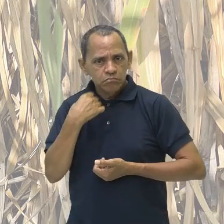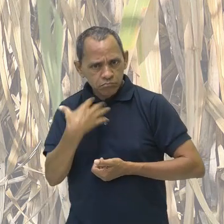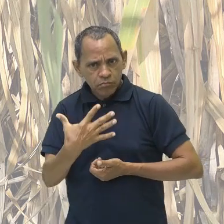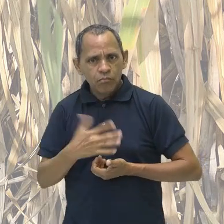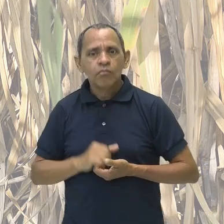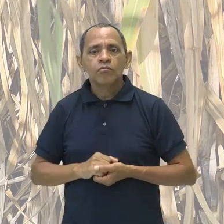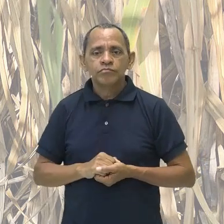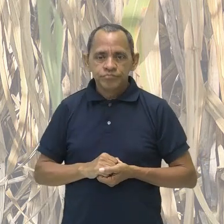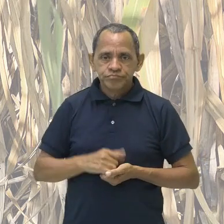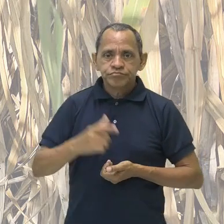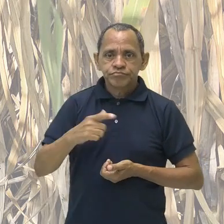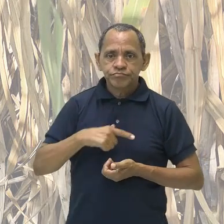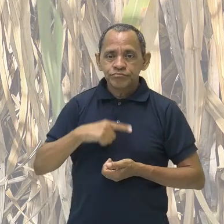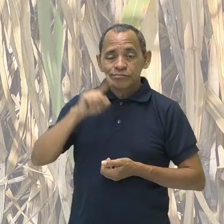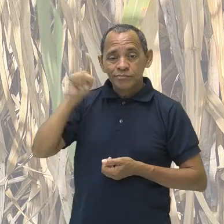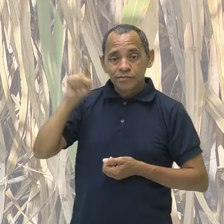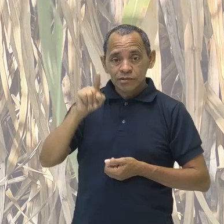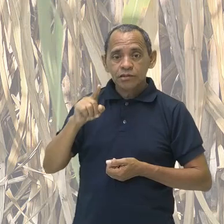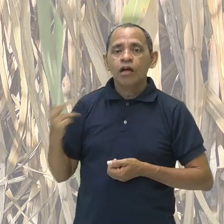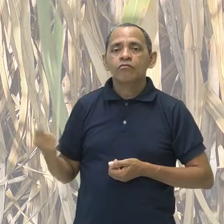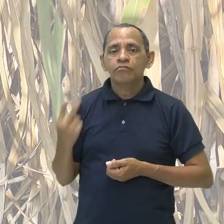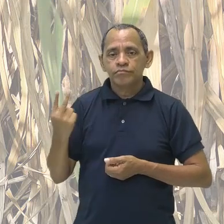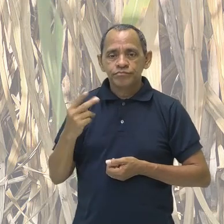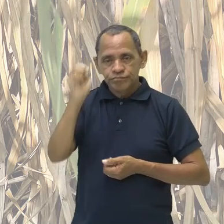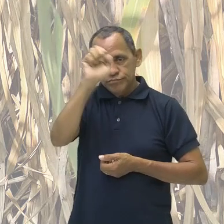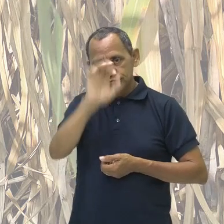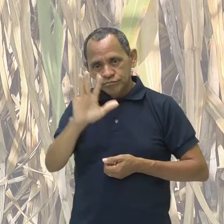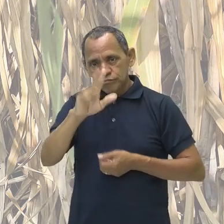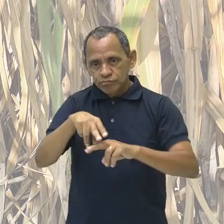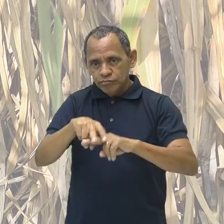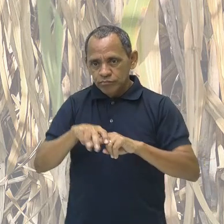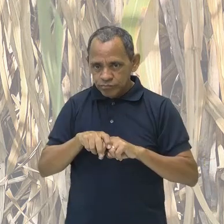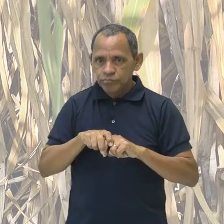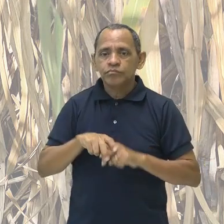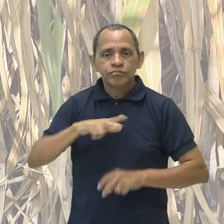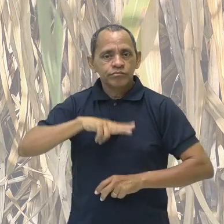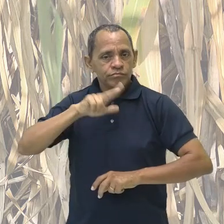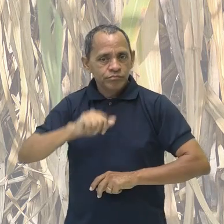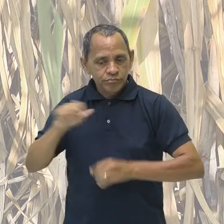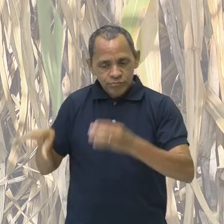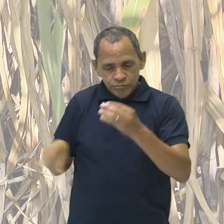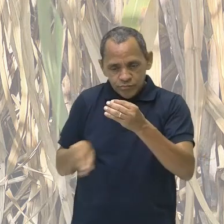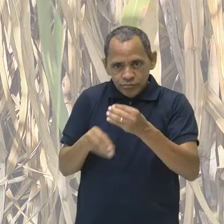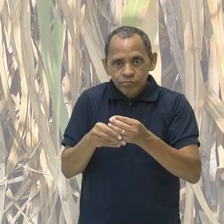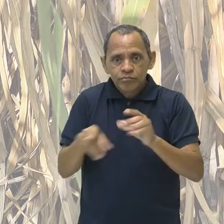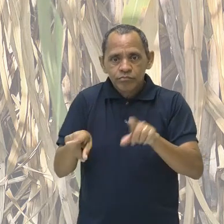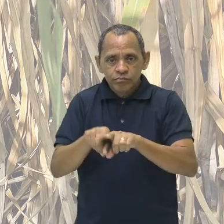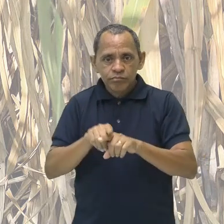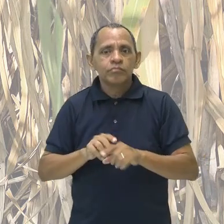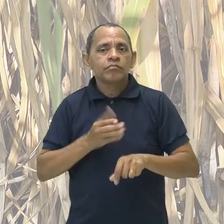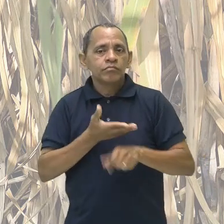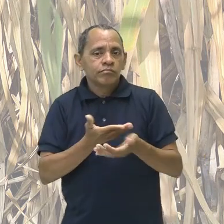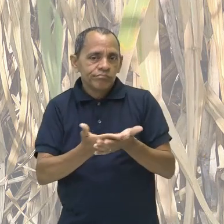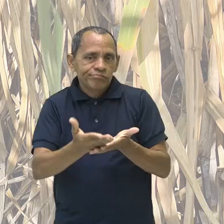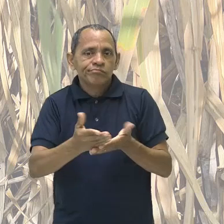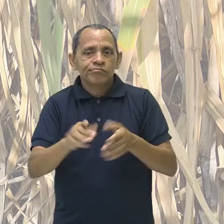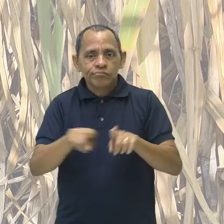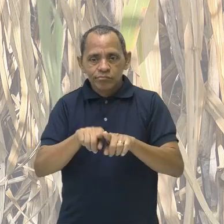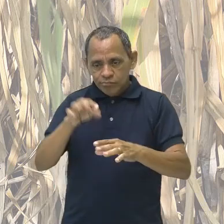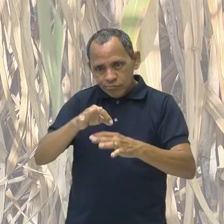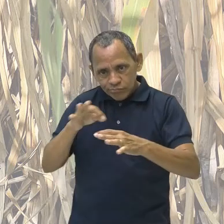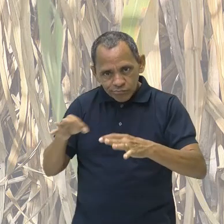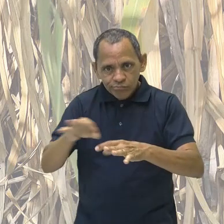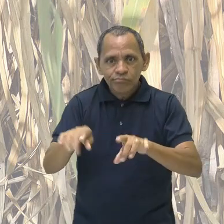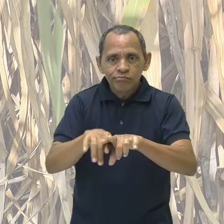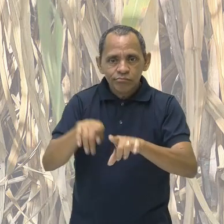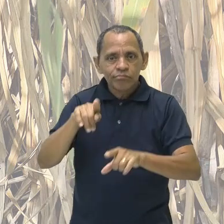na Europa. Então, foi por isso que os portugueses introduziram esse produto aqui no território. Então, acompanhem comigo como é que